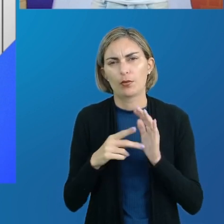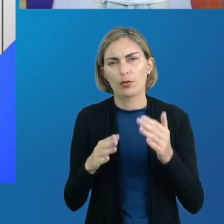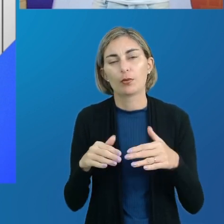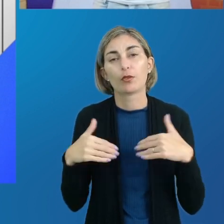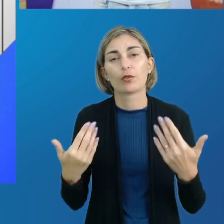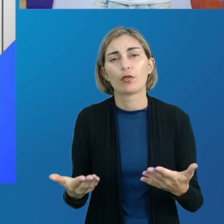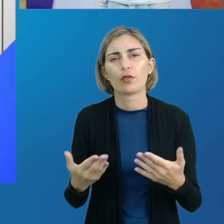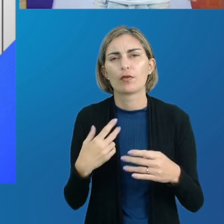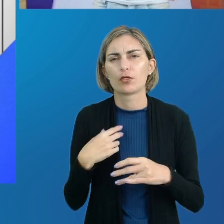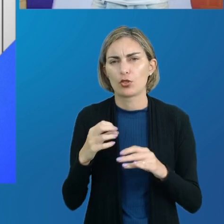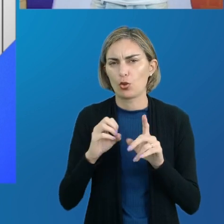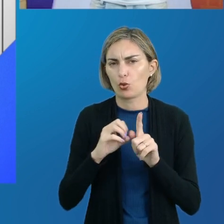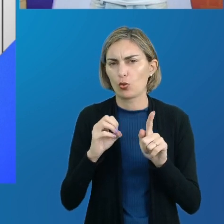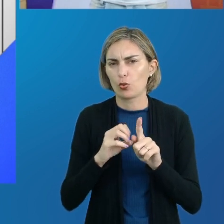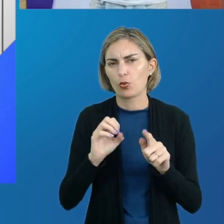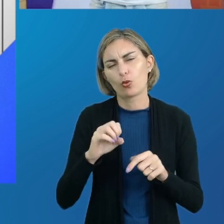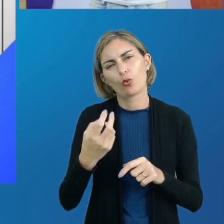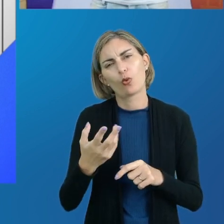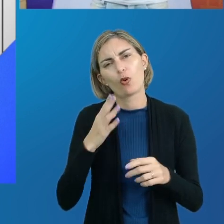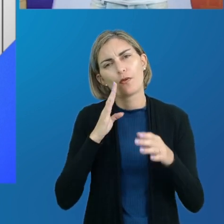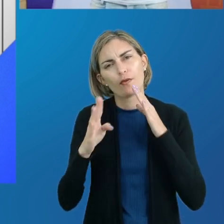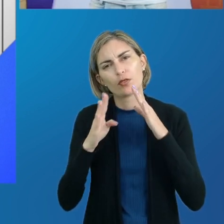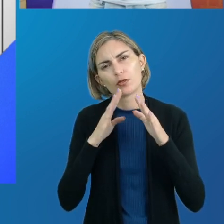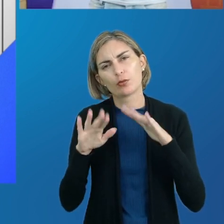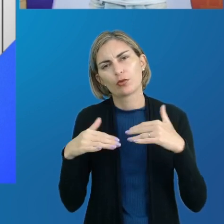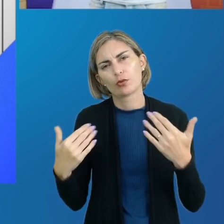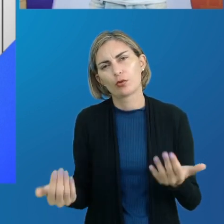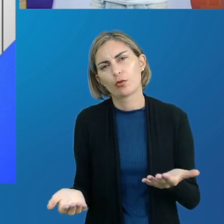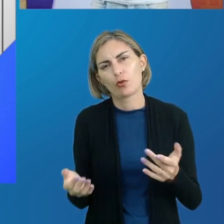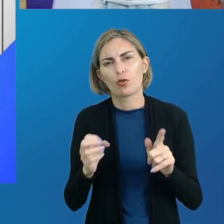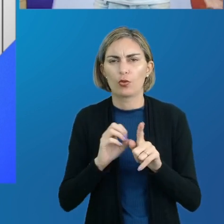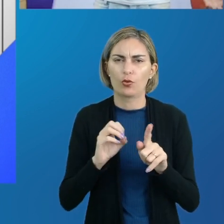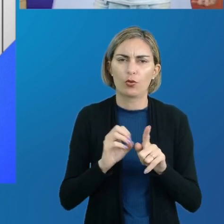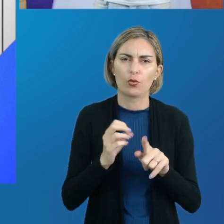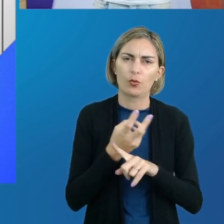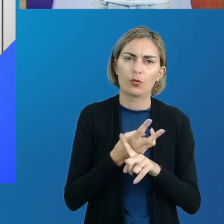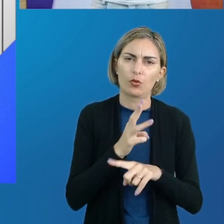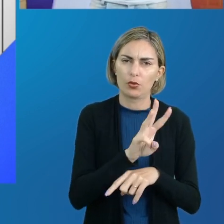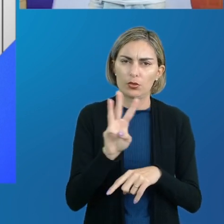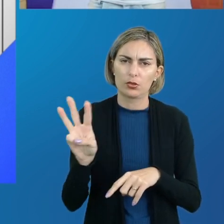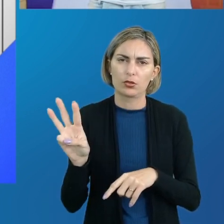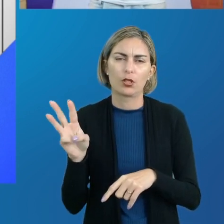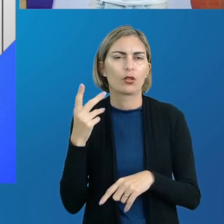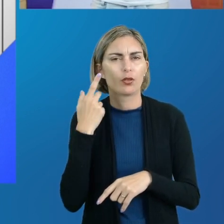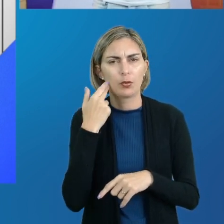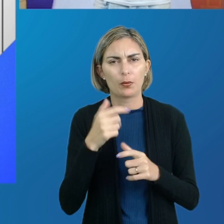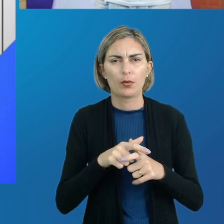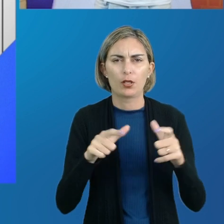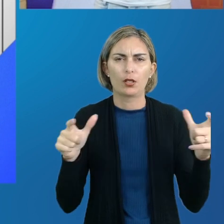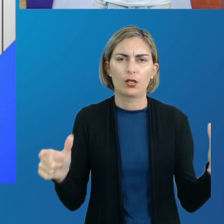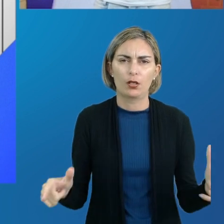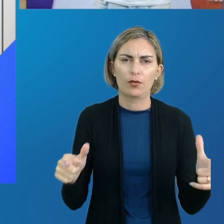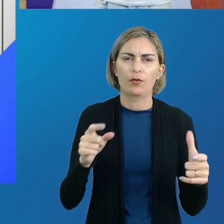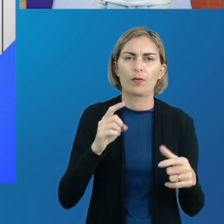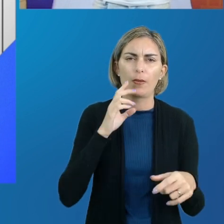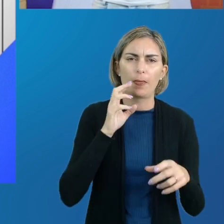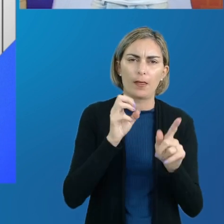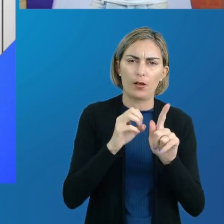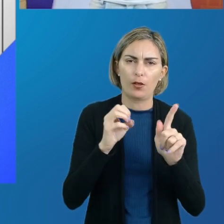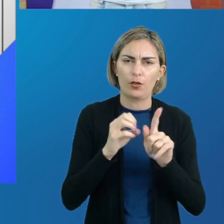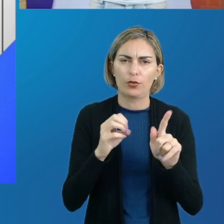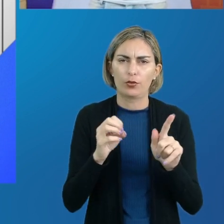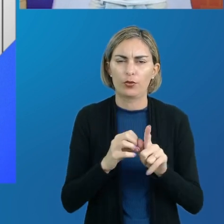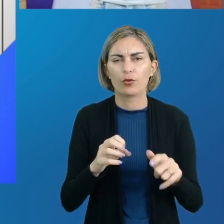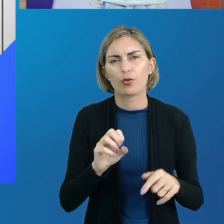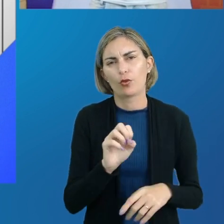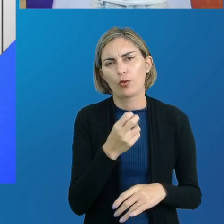recorre? Ao Google ou ao Facebook? E quando se fala Google, é procurar site. Normalmente a maioria vai no Google, quer dizer, não